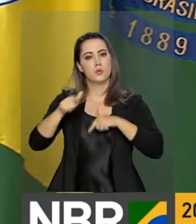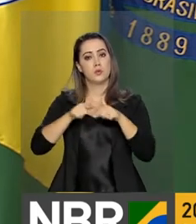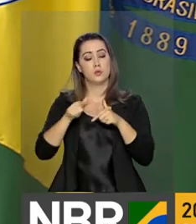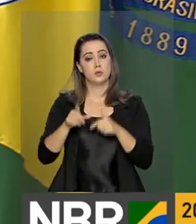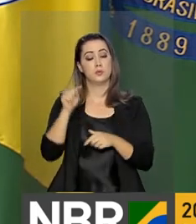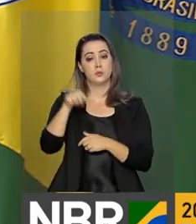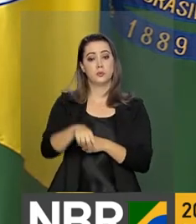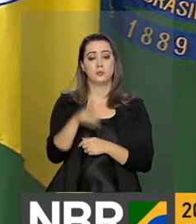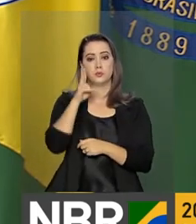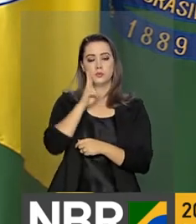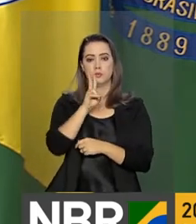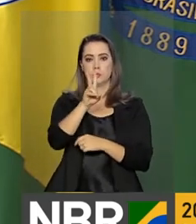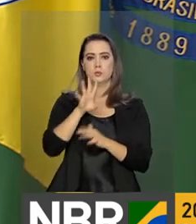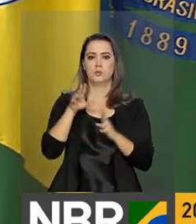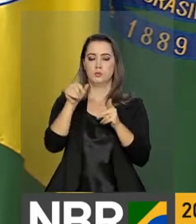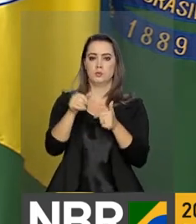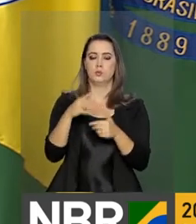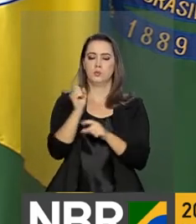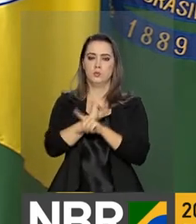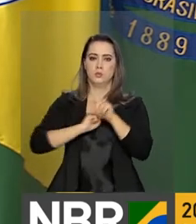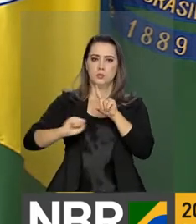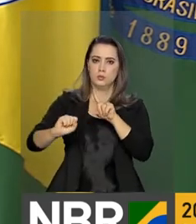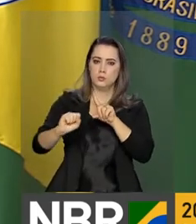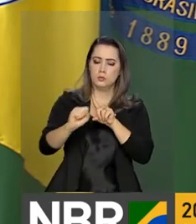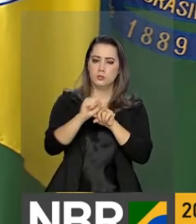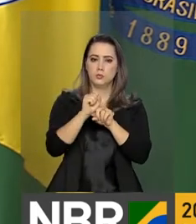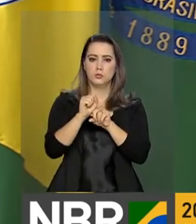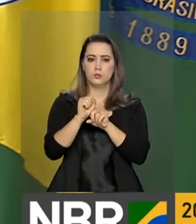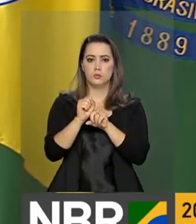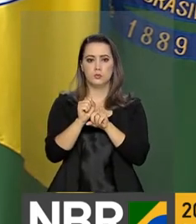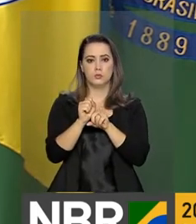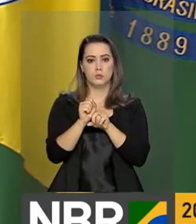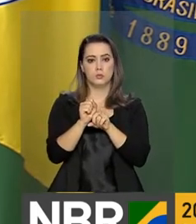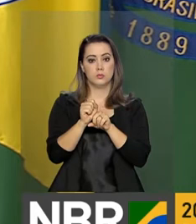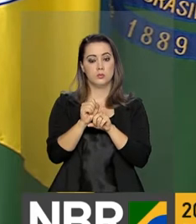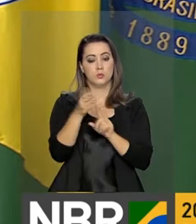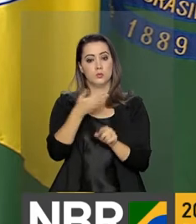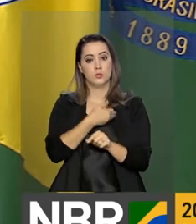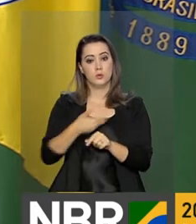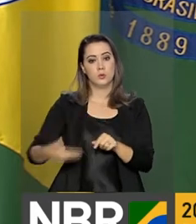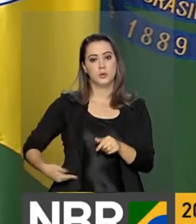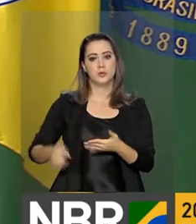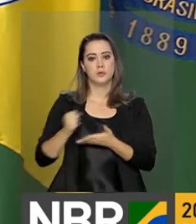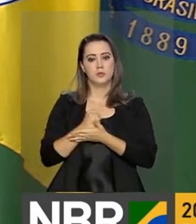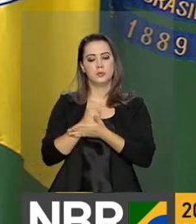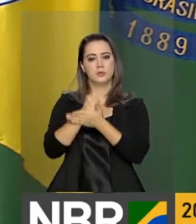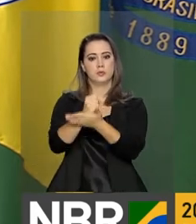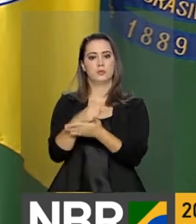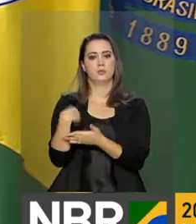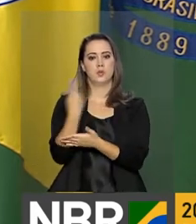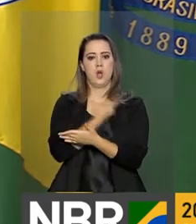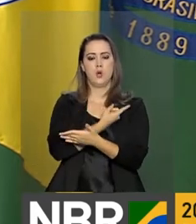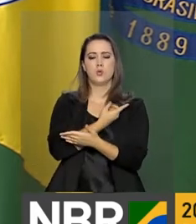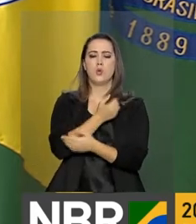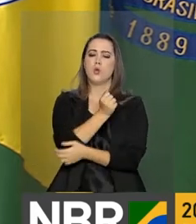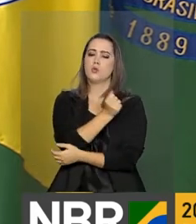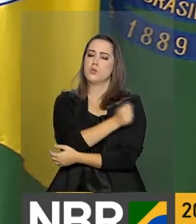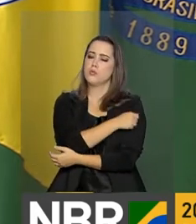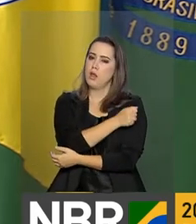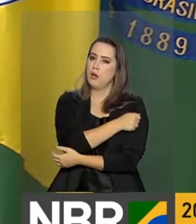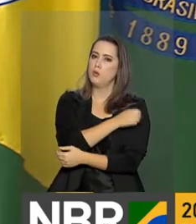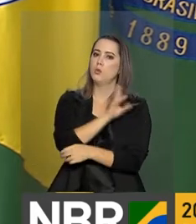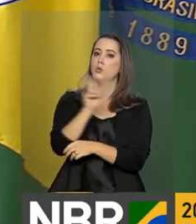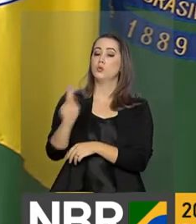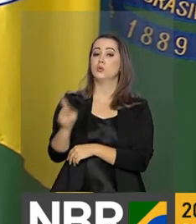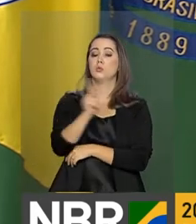que aludi, com toda a sociedade, o governo está oferecendo a nossos estudantes,